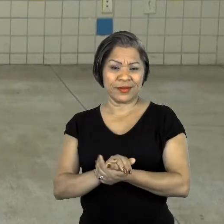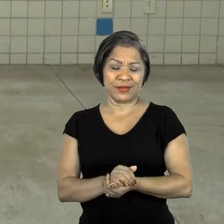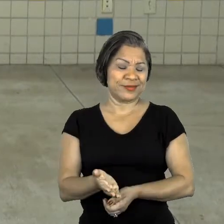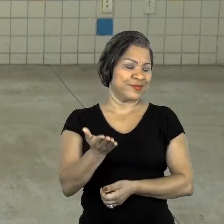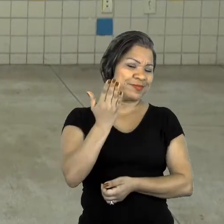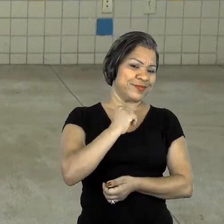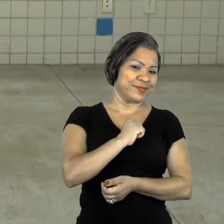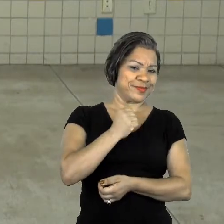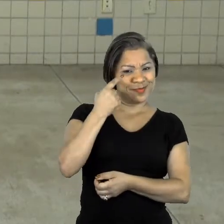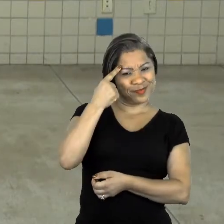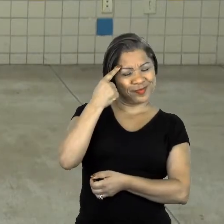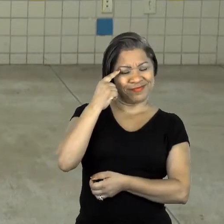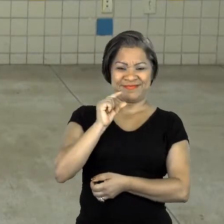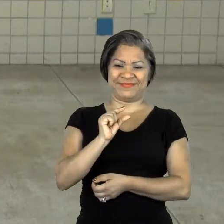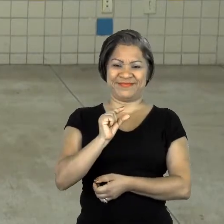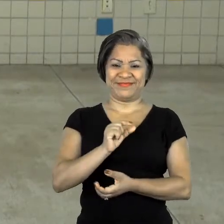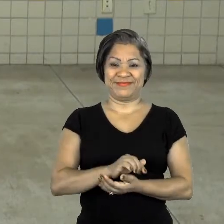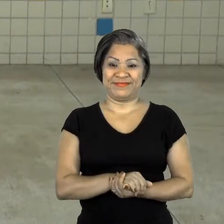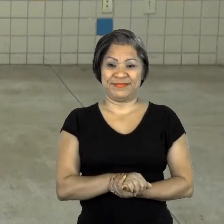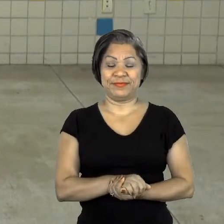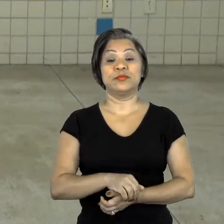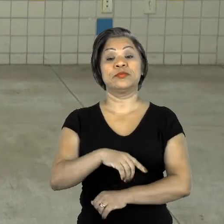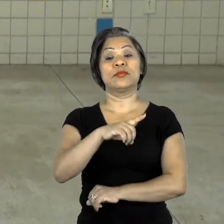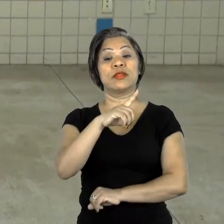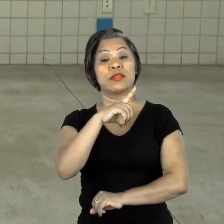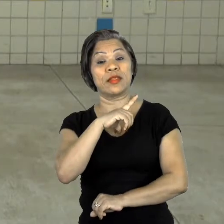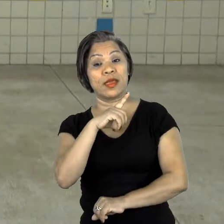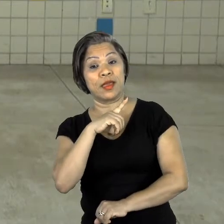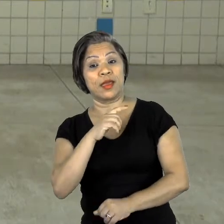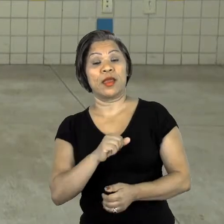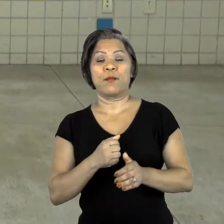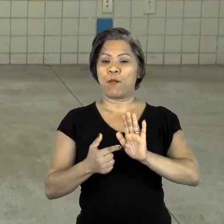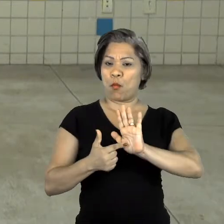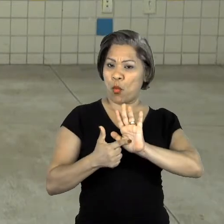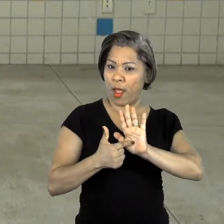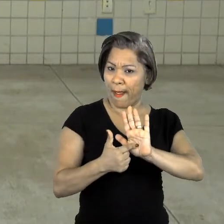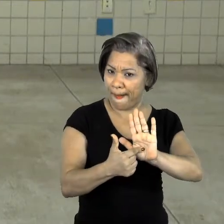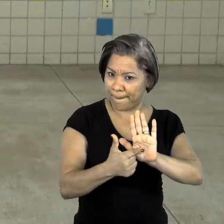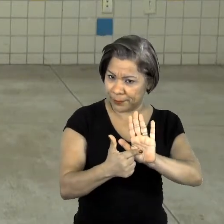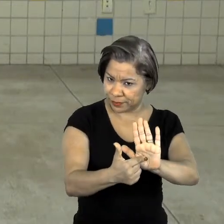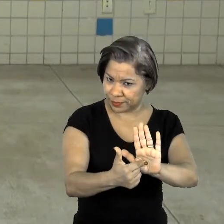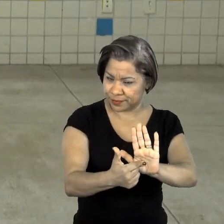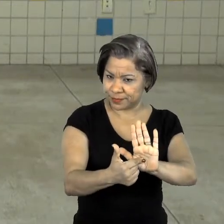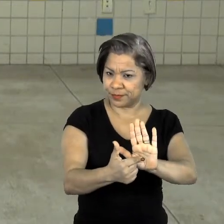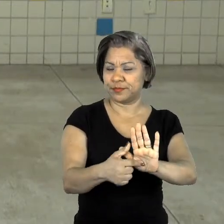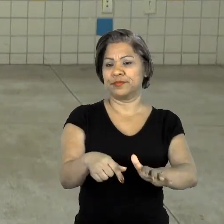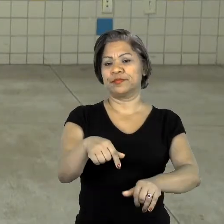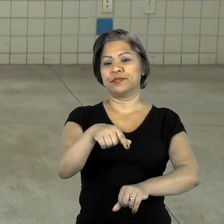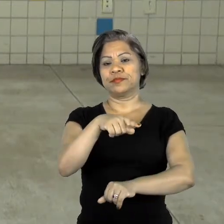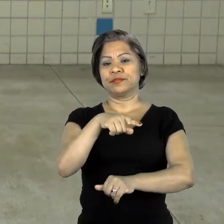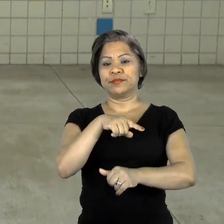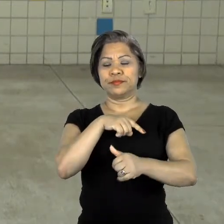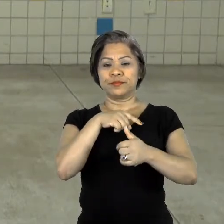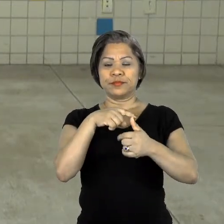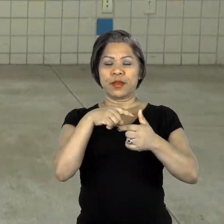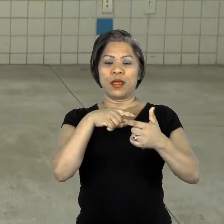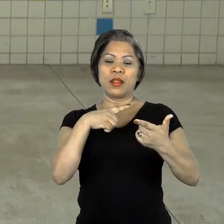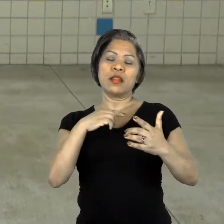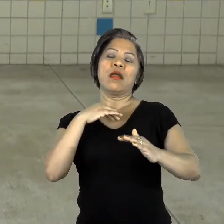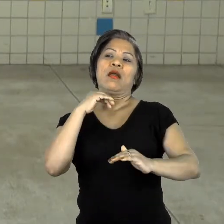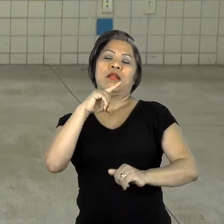comigo? Pensem aí um pouquinho. Temos lá a apresentação, temos o desenvolvimento, que